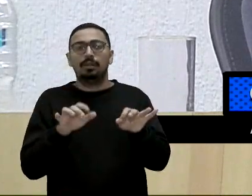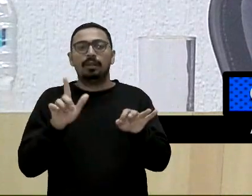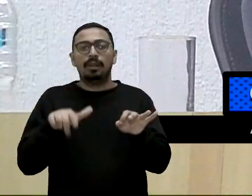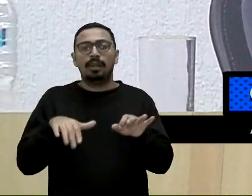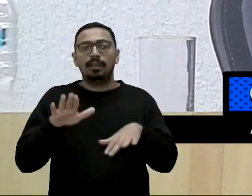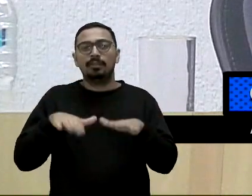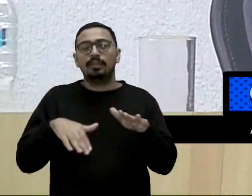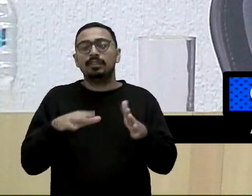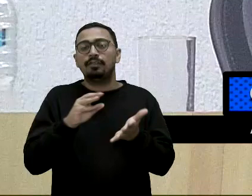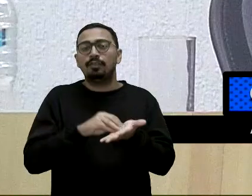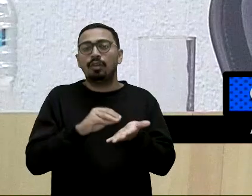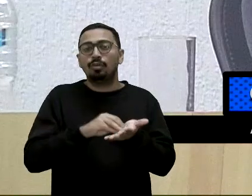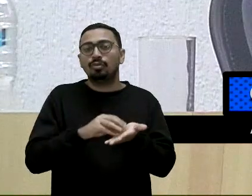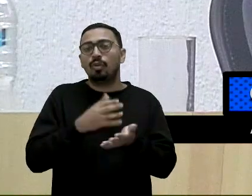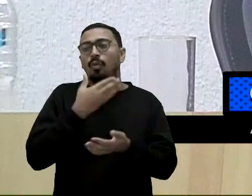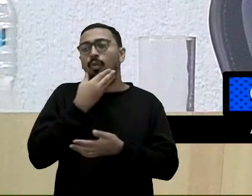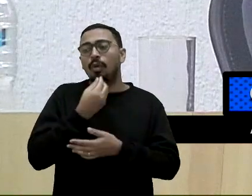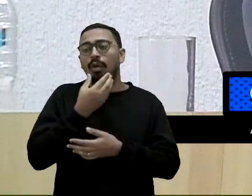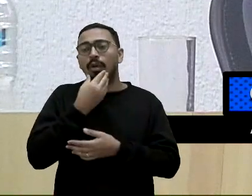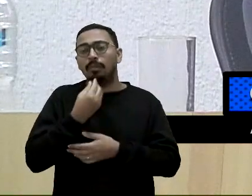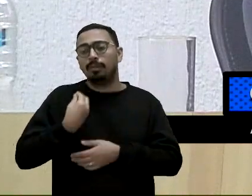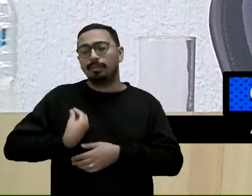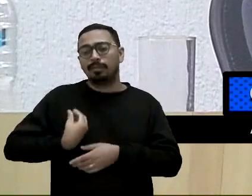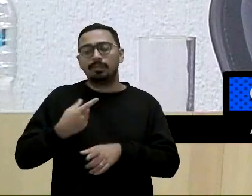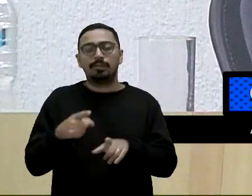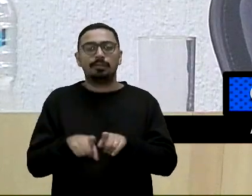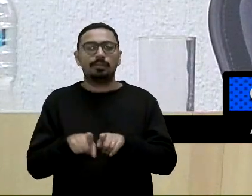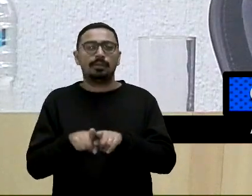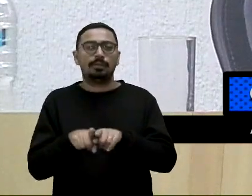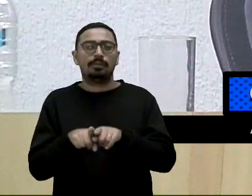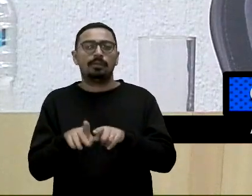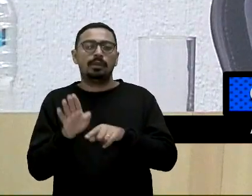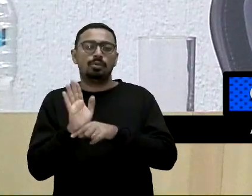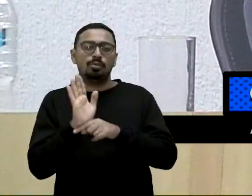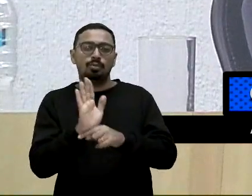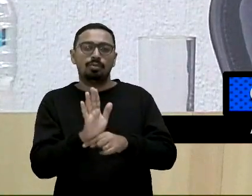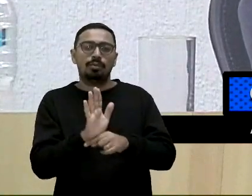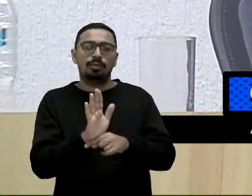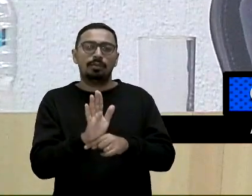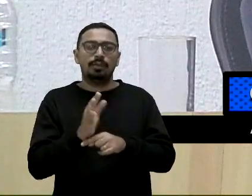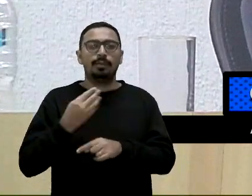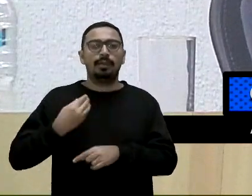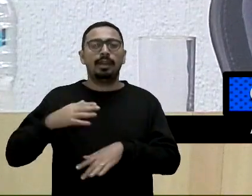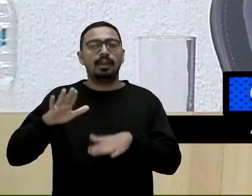né? Presente, ou mesmo presente, adequadamente